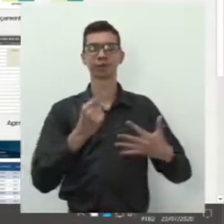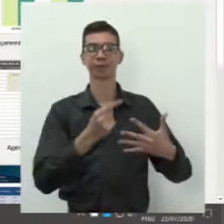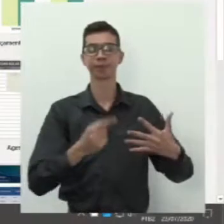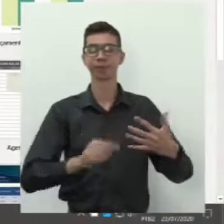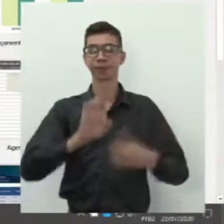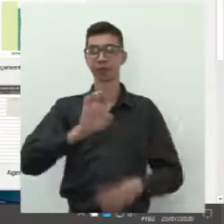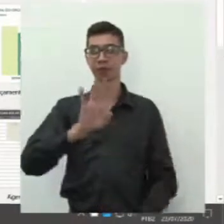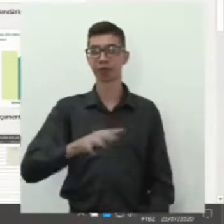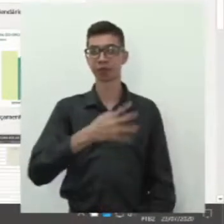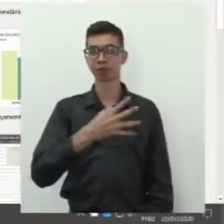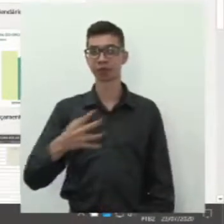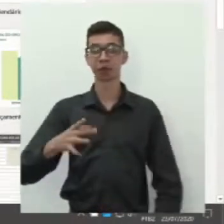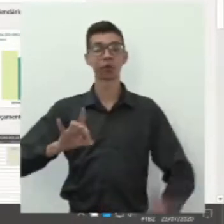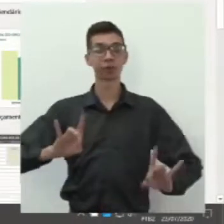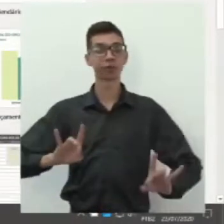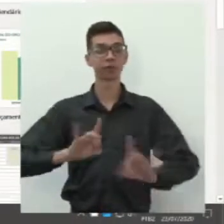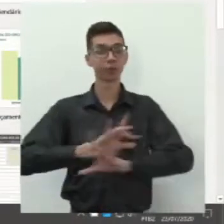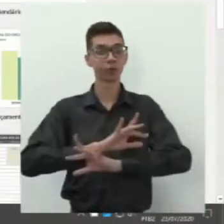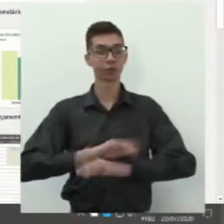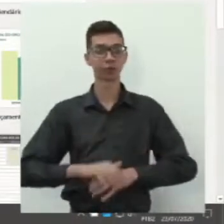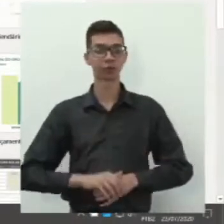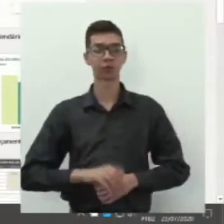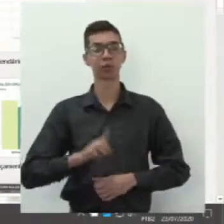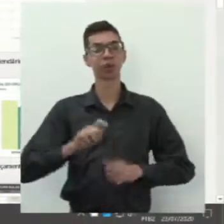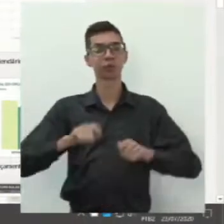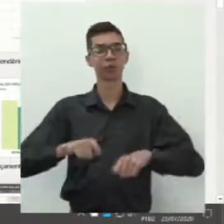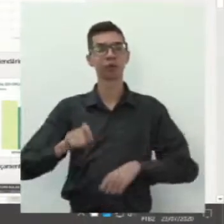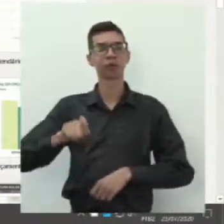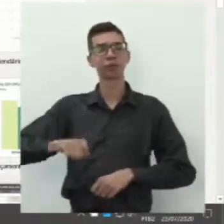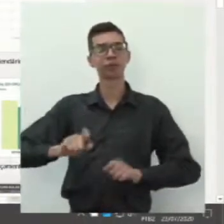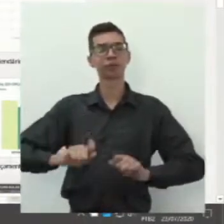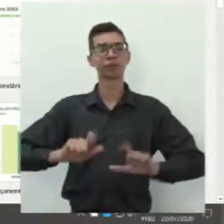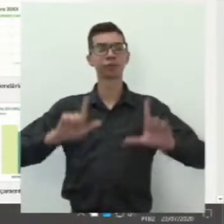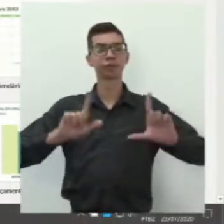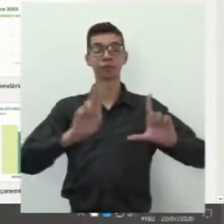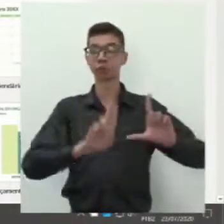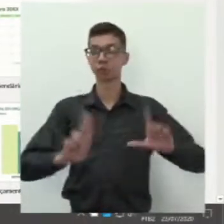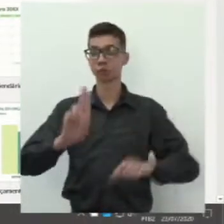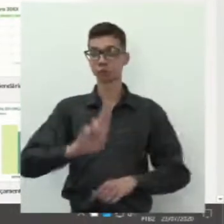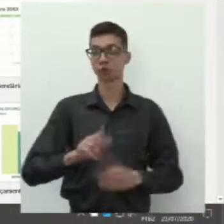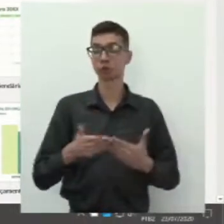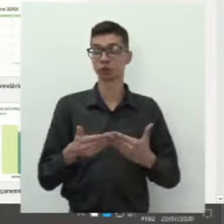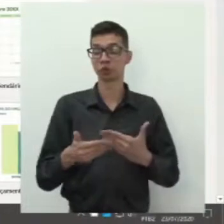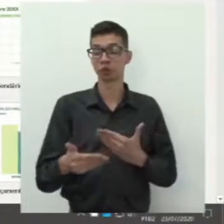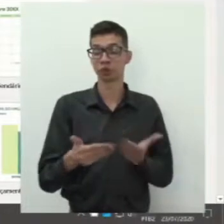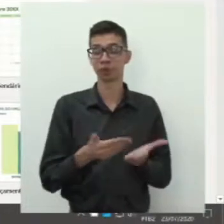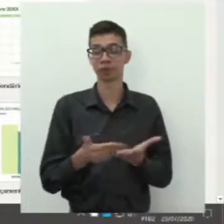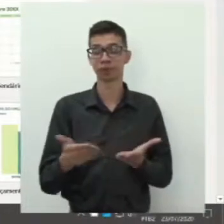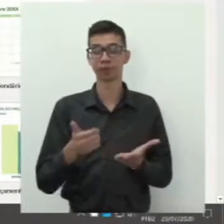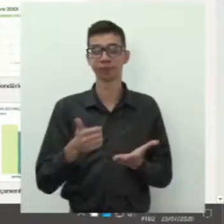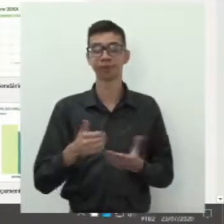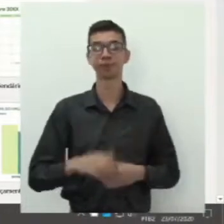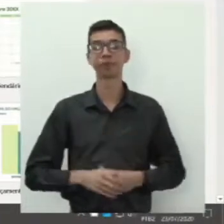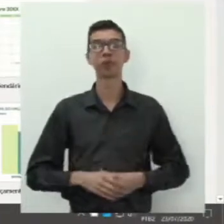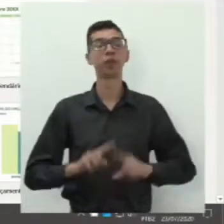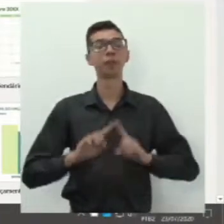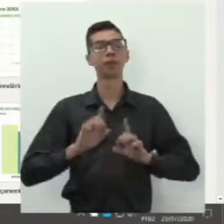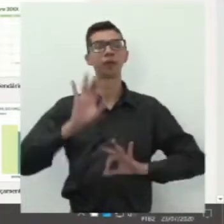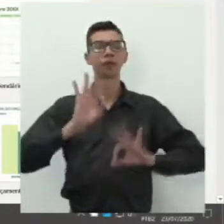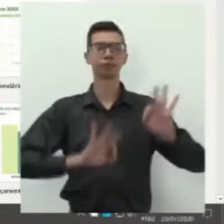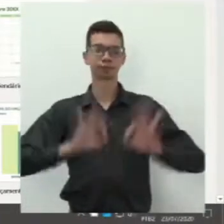né? Já prontos, que vocês podem só clicar e começar a utilizar. Tá? A gente aqui vai criar um do zero. Eu já